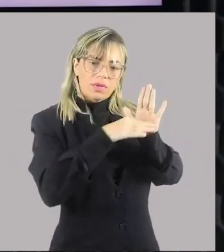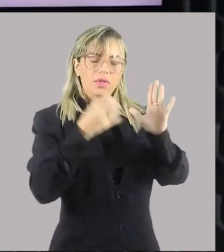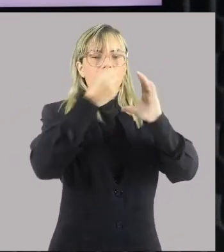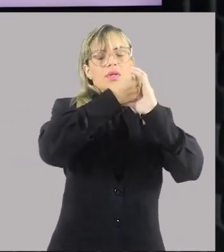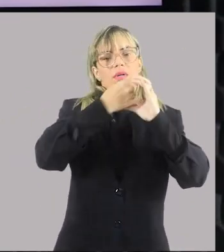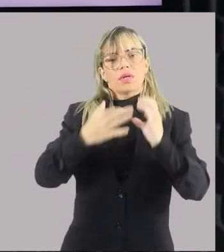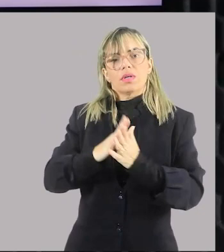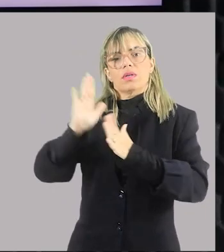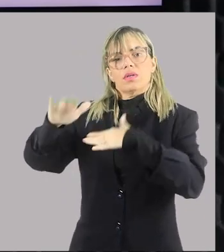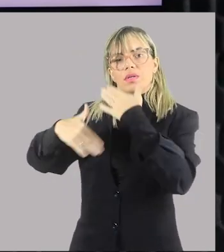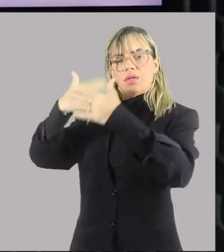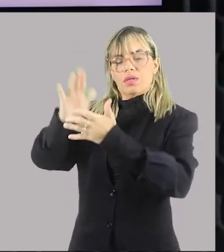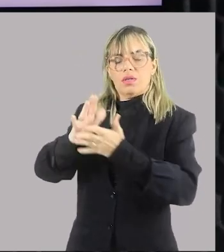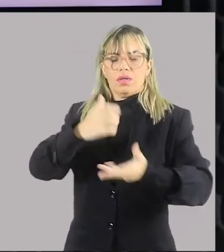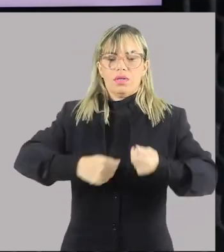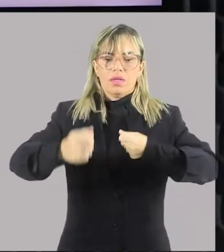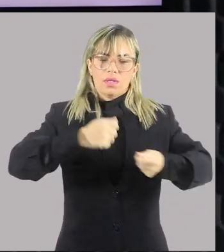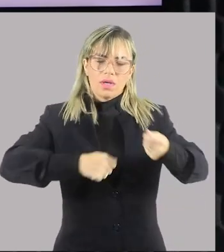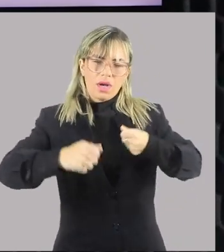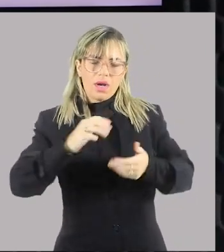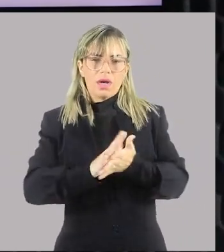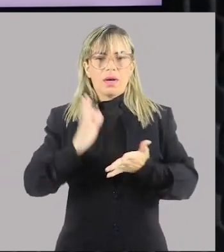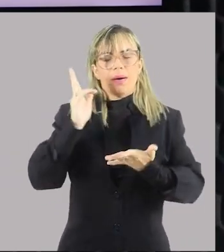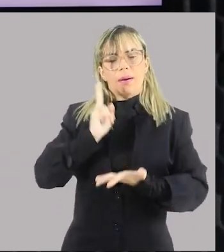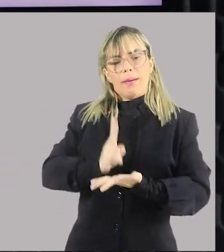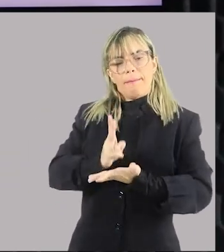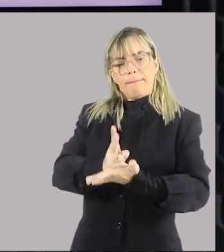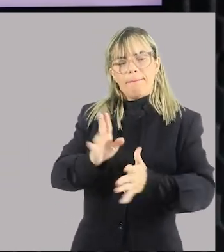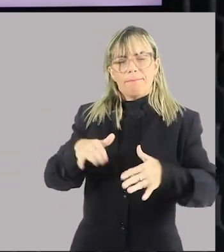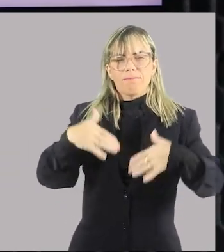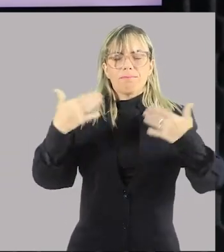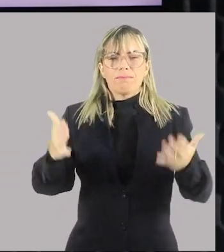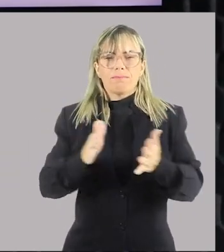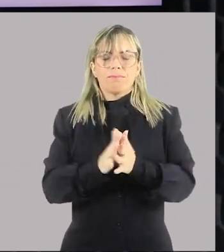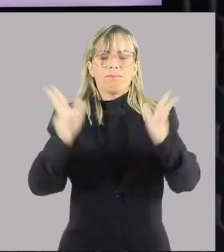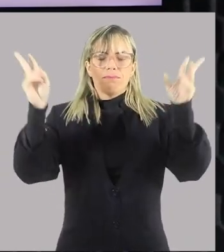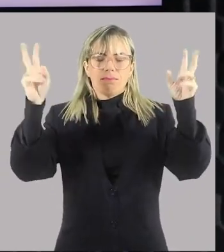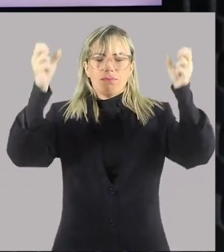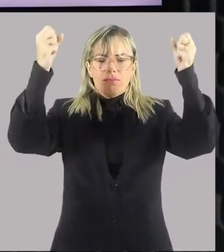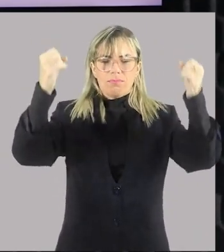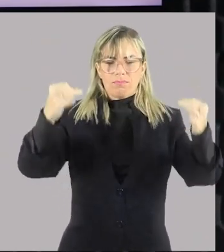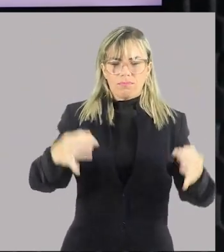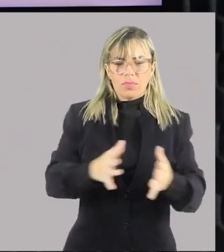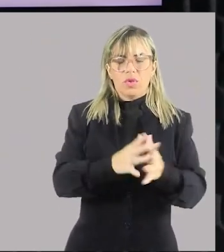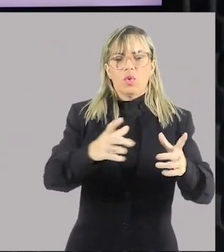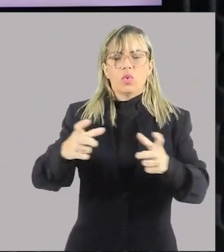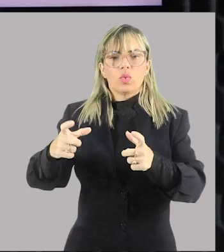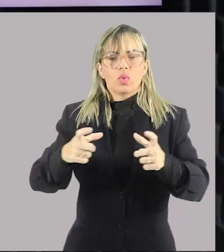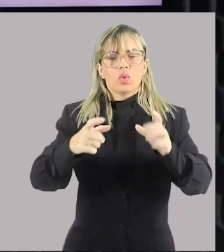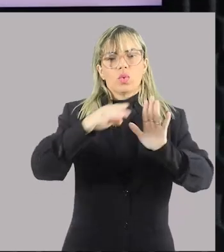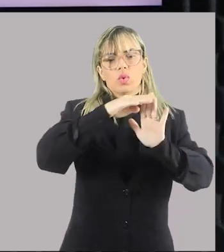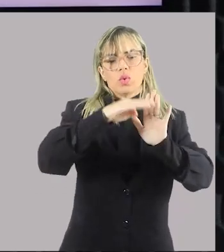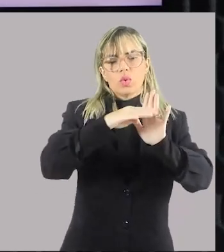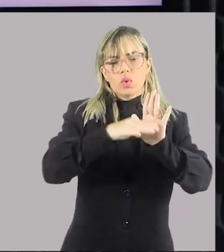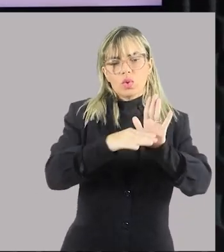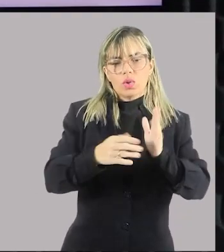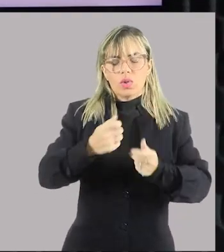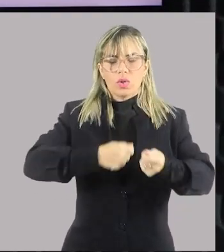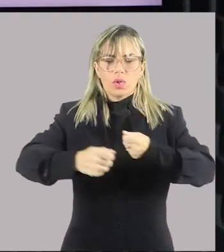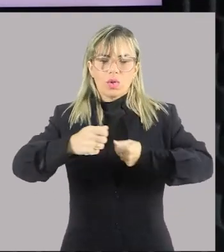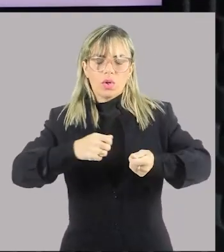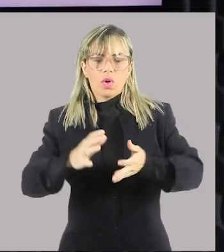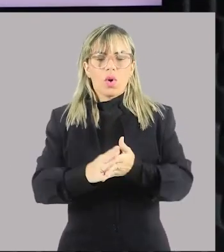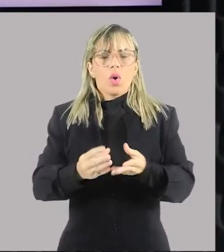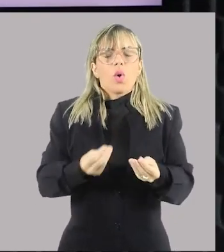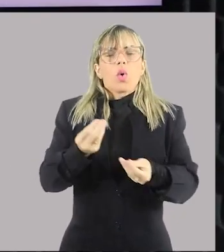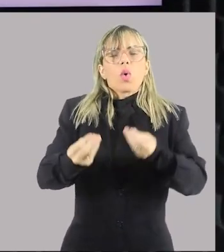desenvolvimento econômico, sempre a gente acaba abordando os setores da economia, como é o comportamento